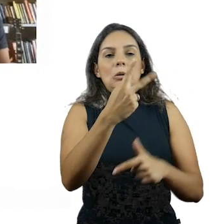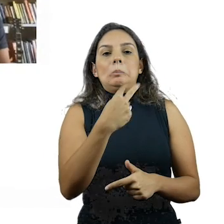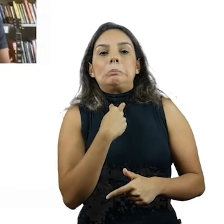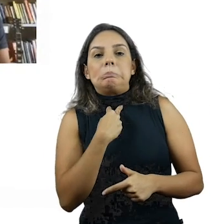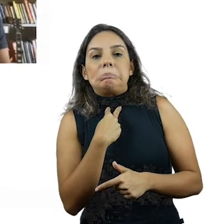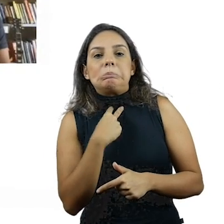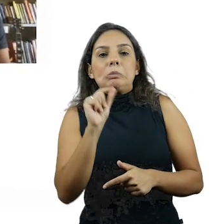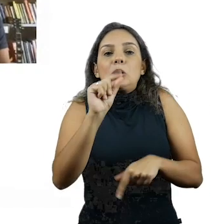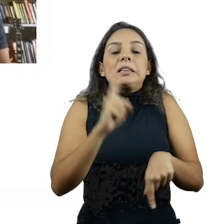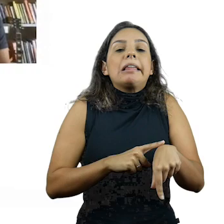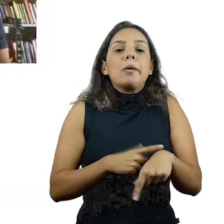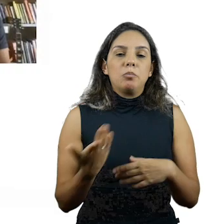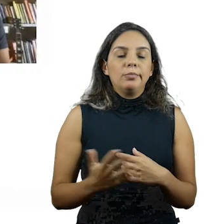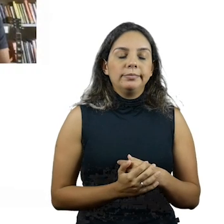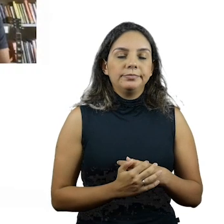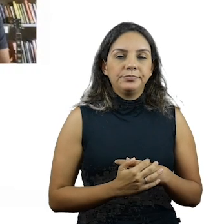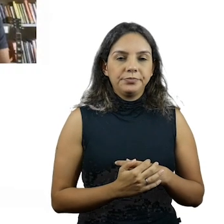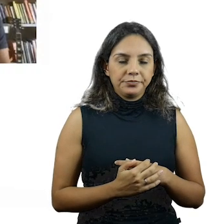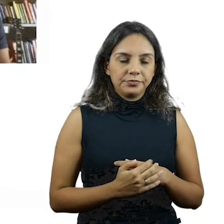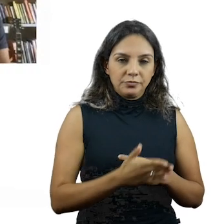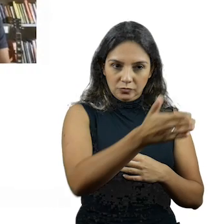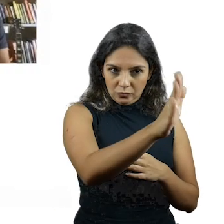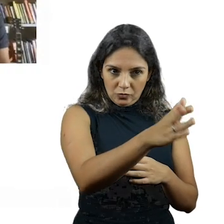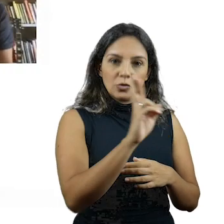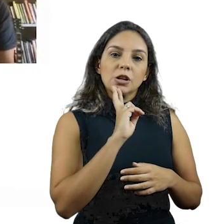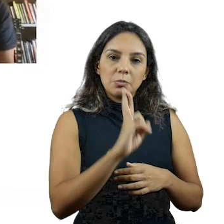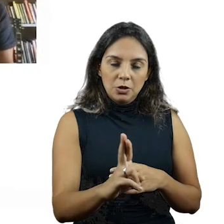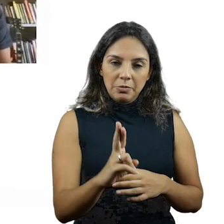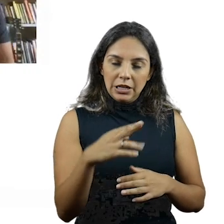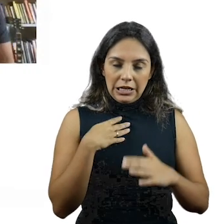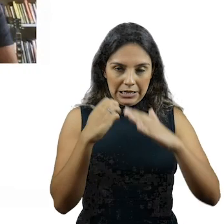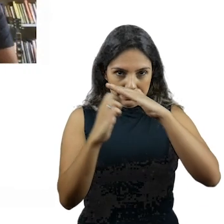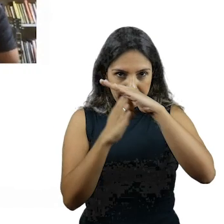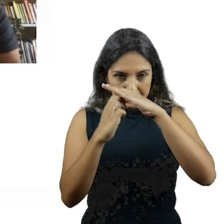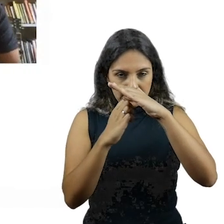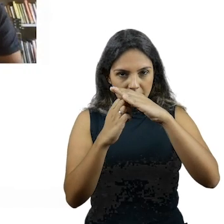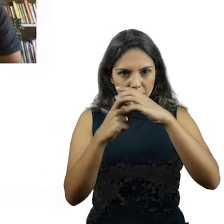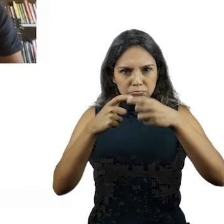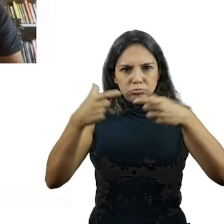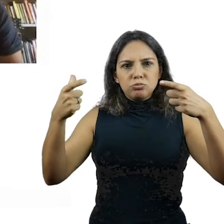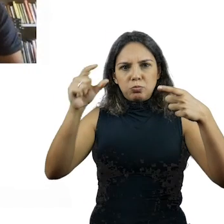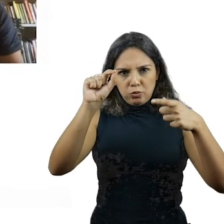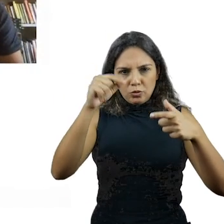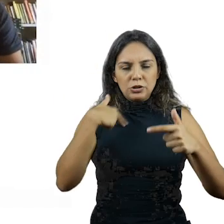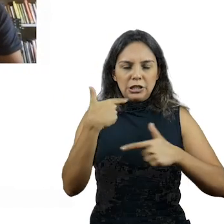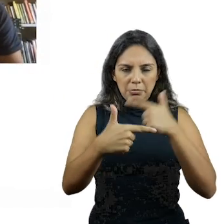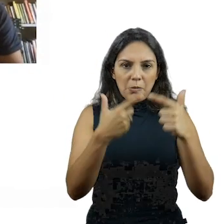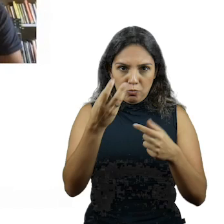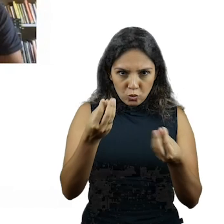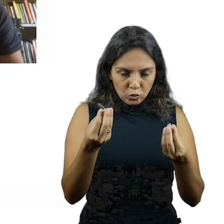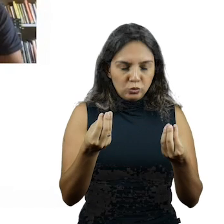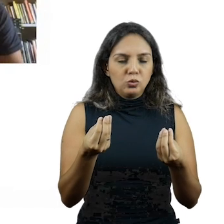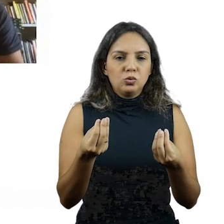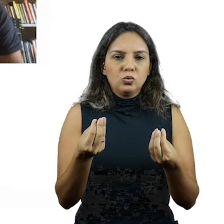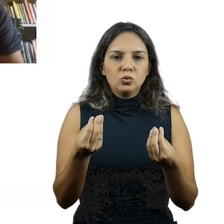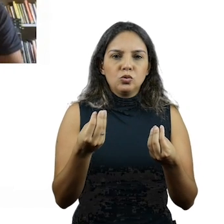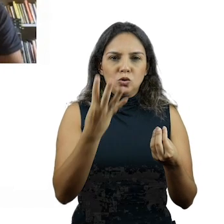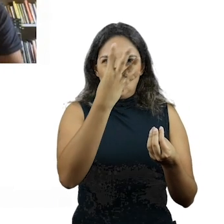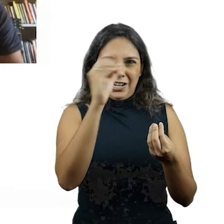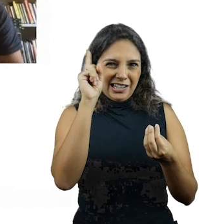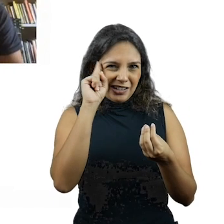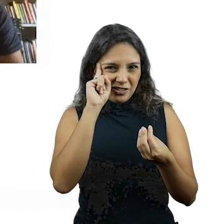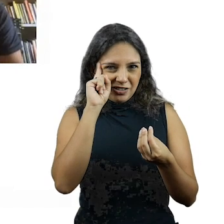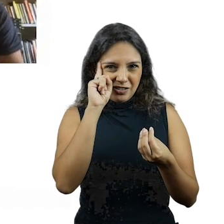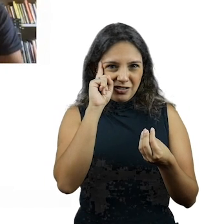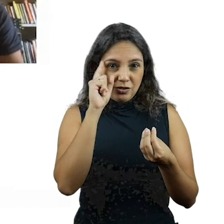tudo aí, você está com pouco tempo? A empresa deu uma crescida, graças a Deus. Também estou trabalhando bastante. Né? Uns 40 dias que está